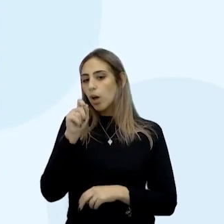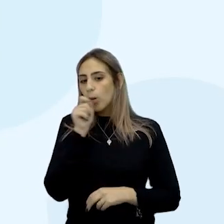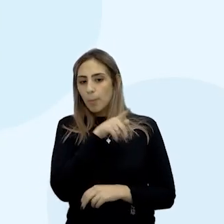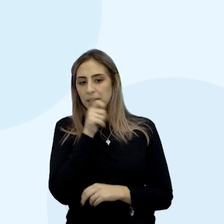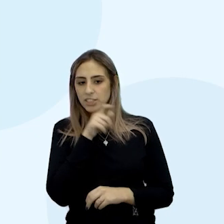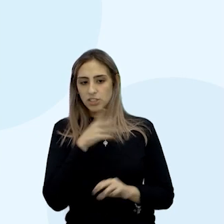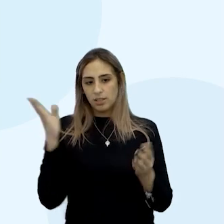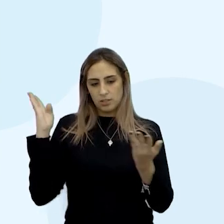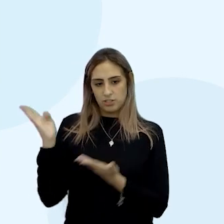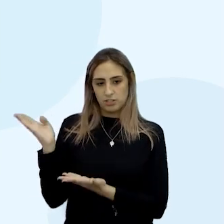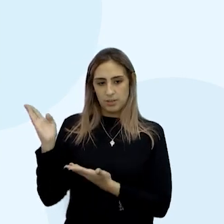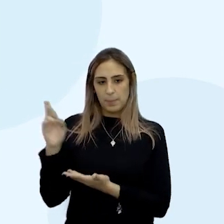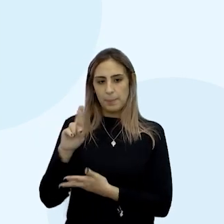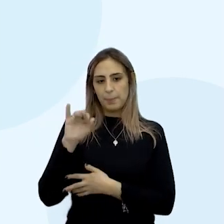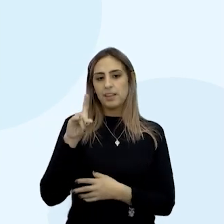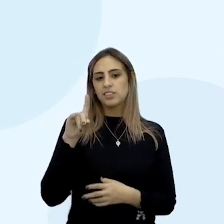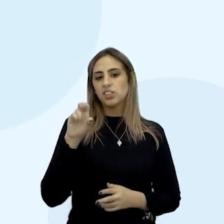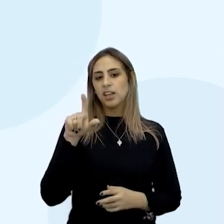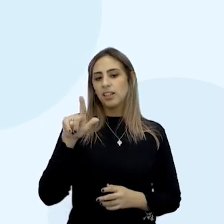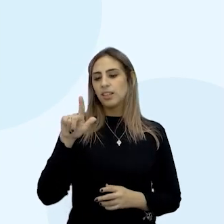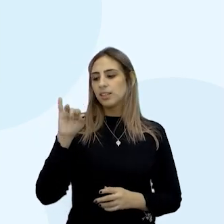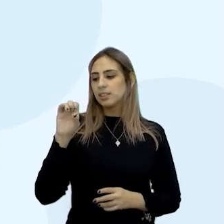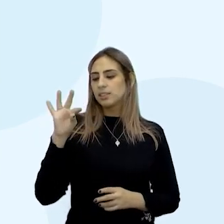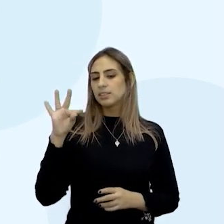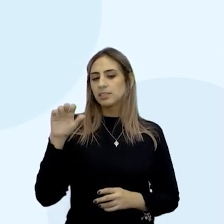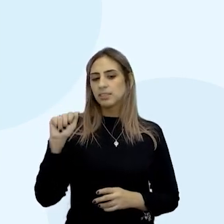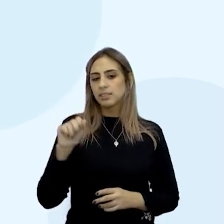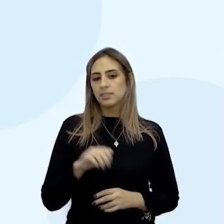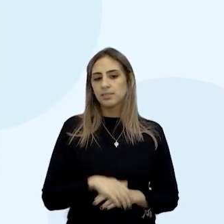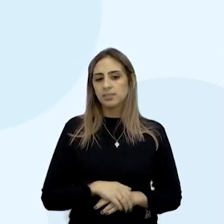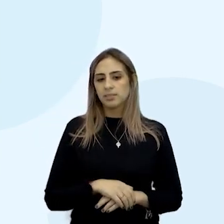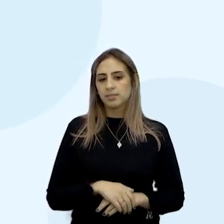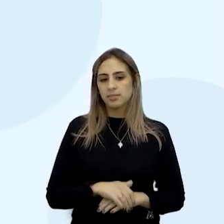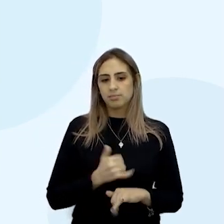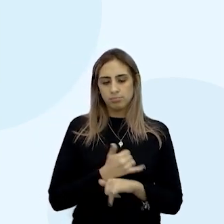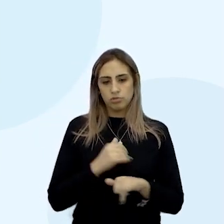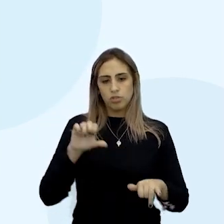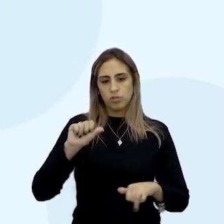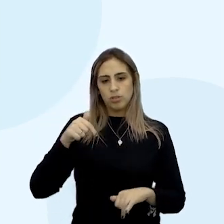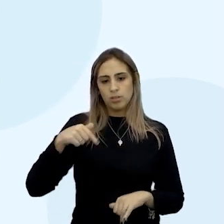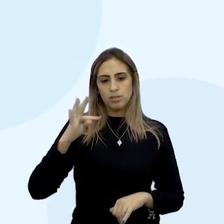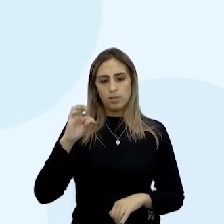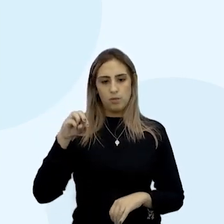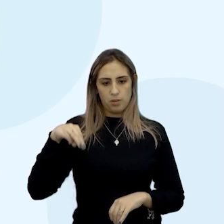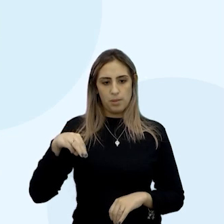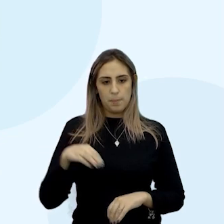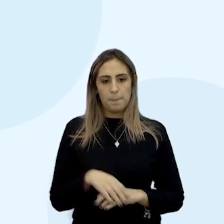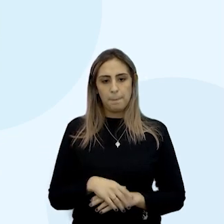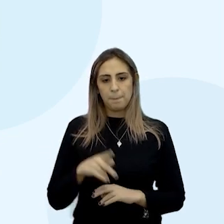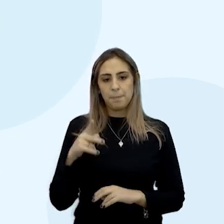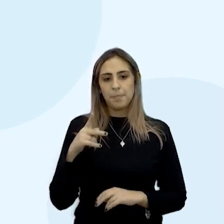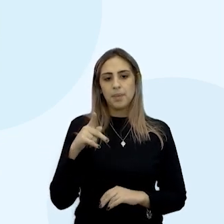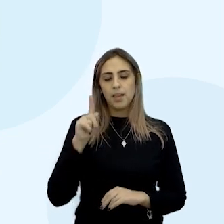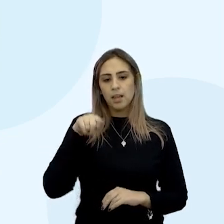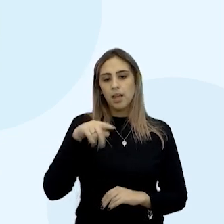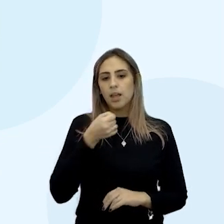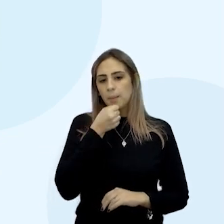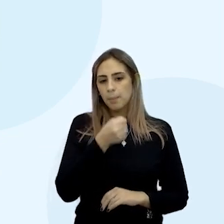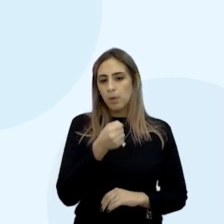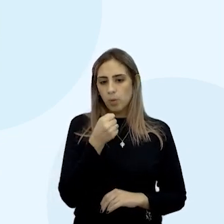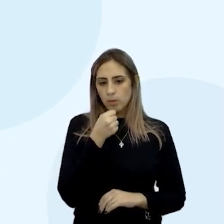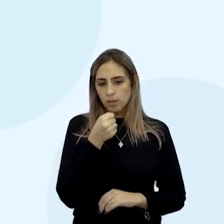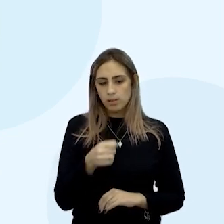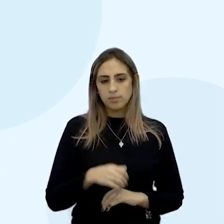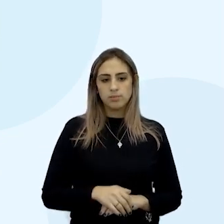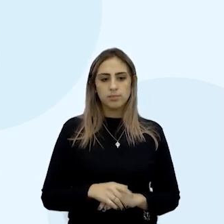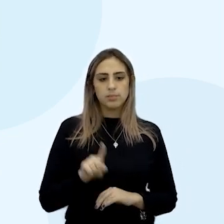comediante, ele é radialista na Energia 97 FM, ele é repórter do Energia em Campo, ele é roteirista e